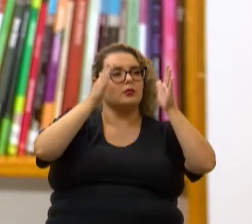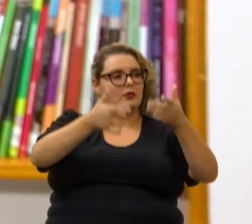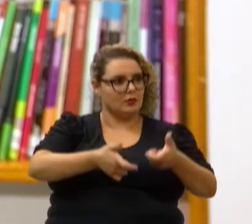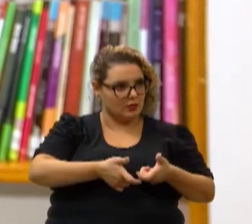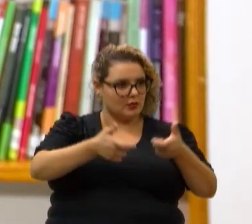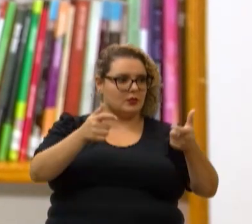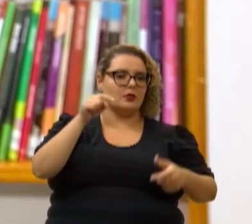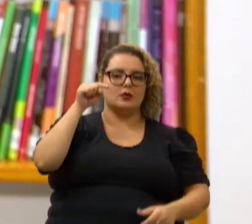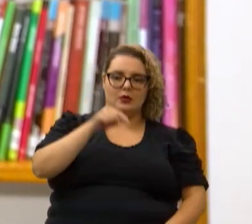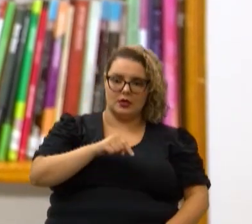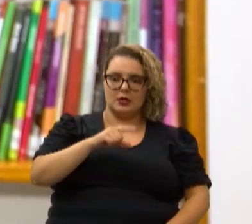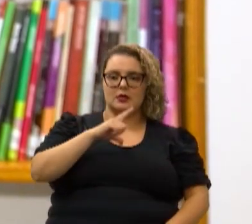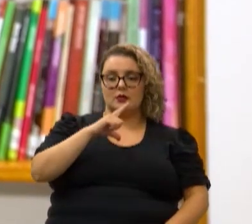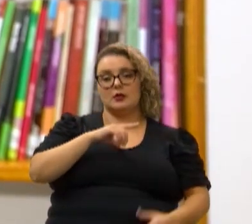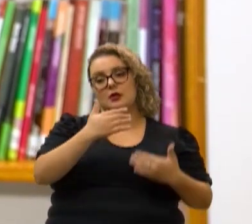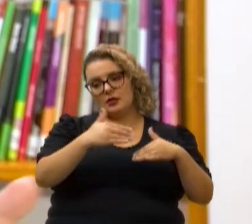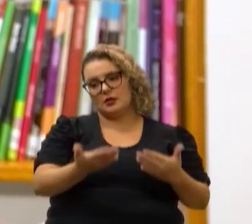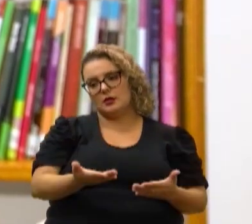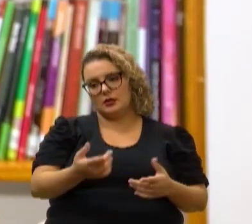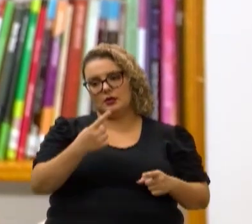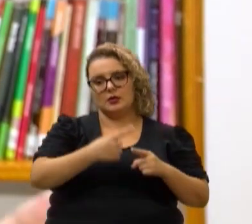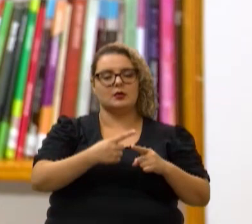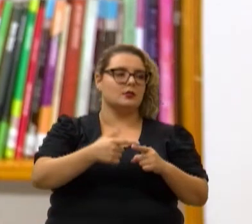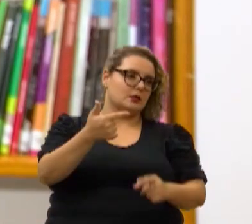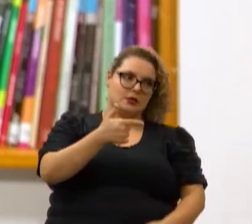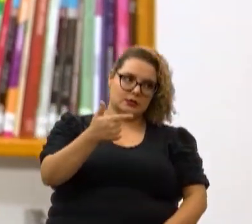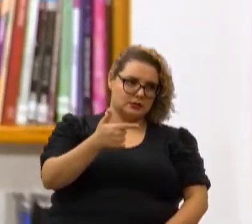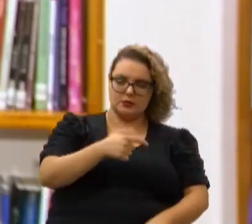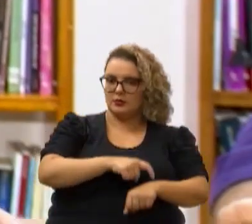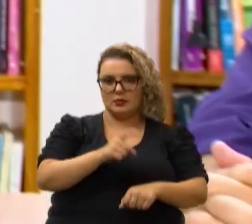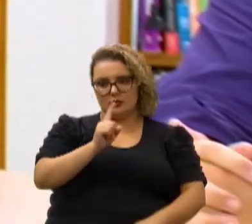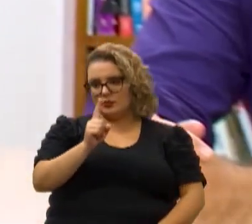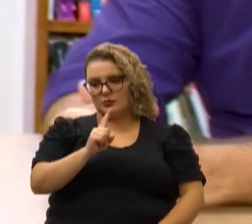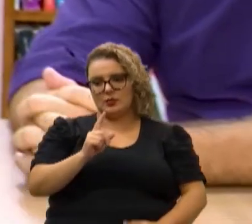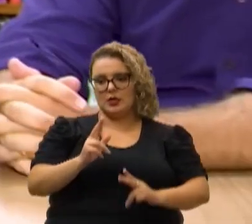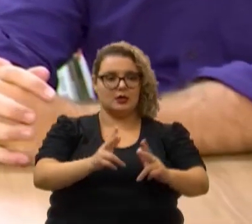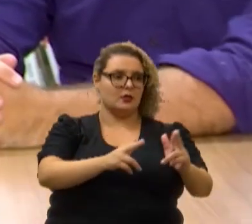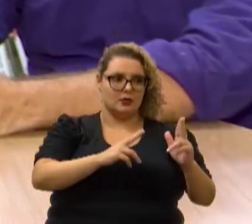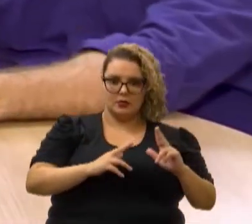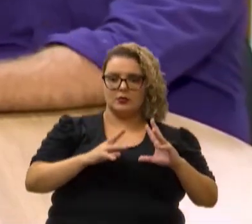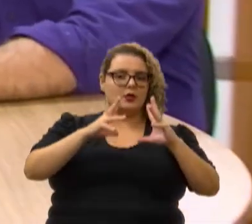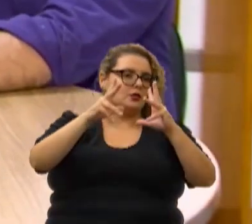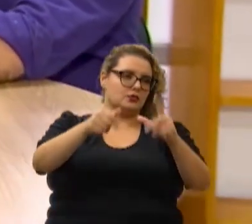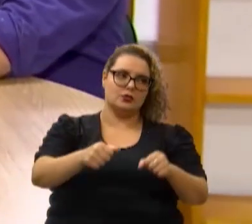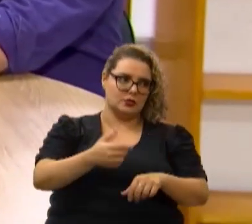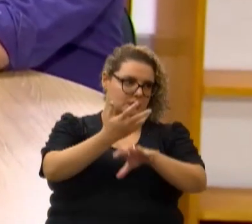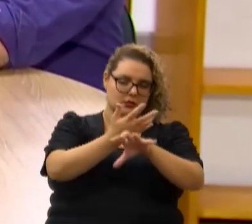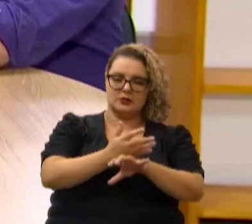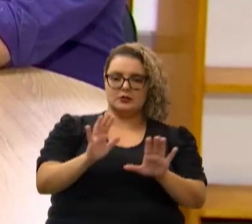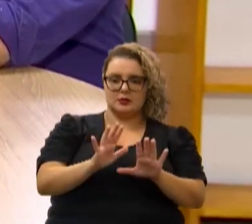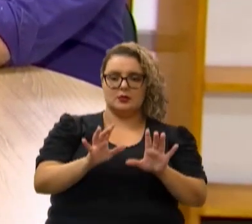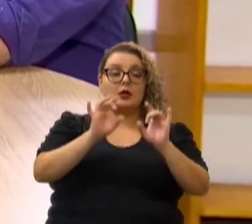atenção maior a essas que irão cair, porque a segunda fase não é universal, não tem questões de todas as